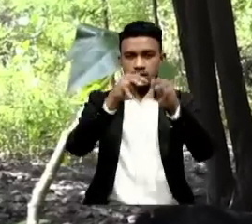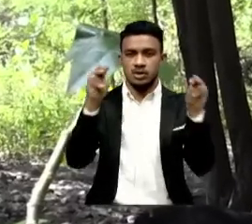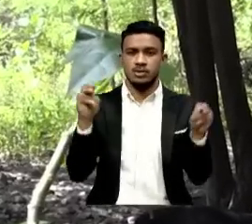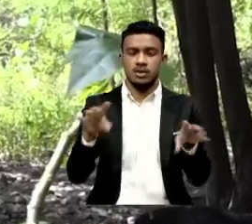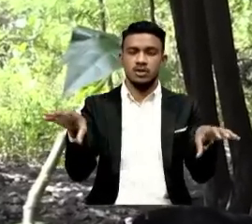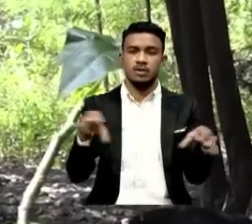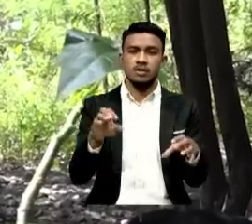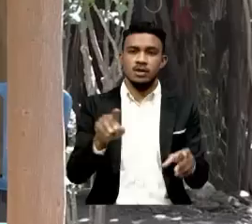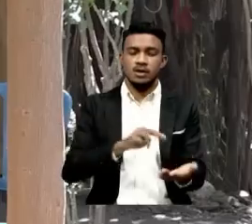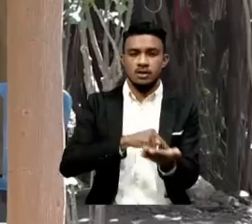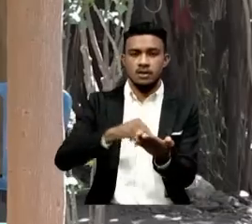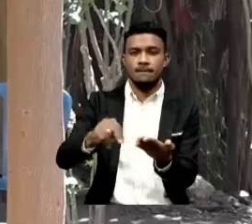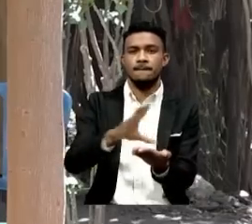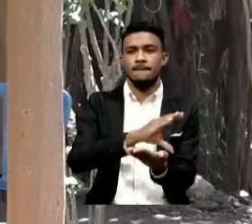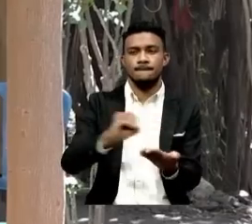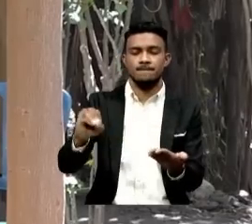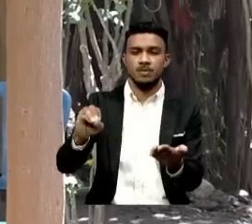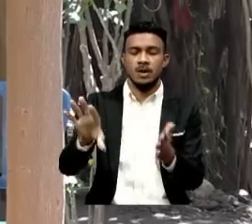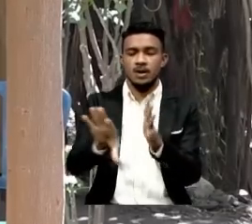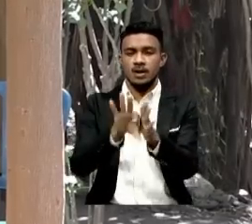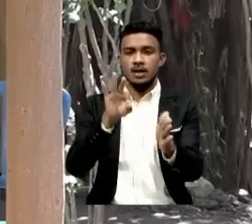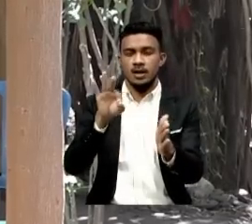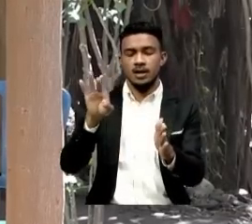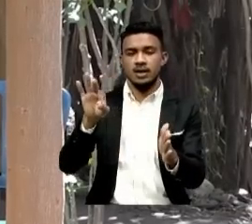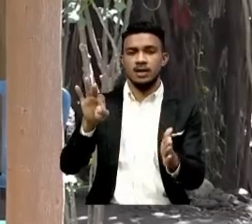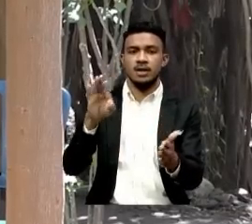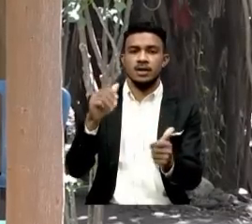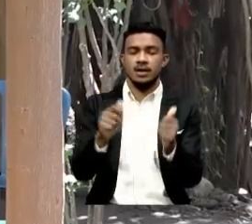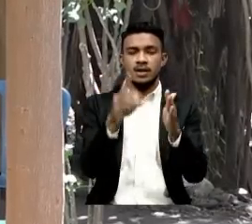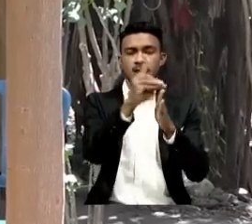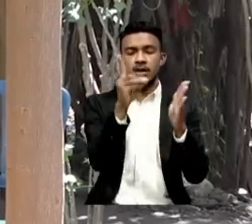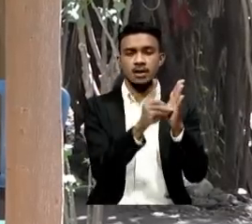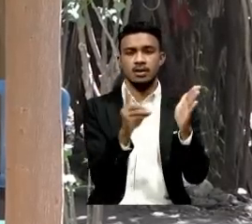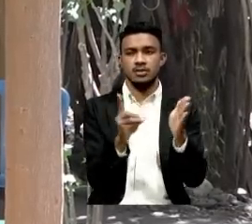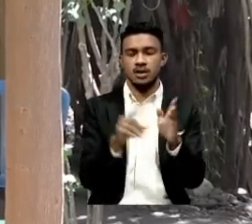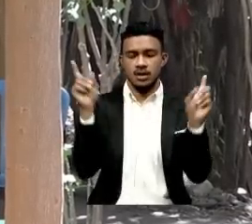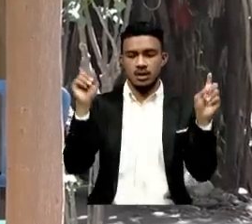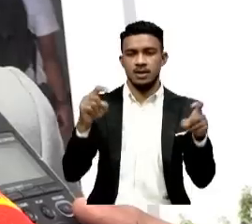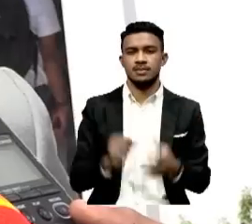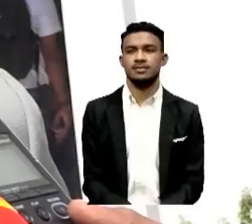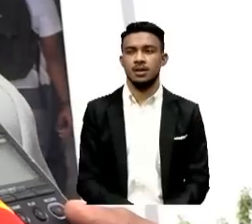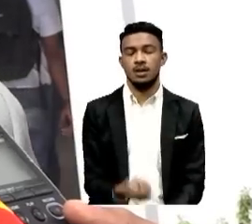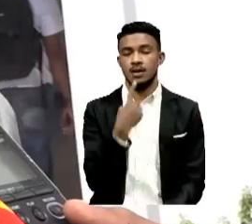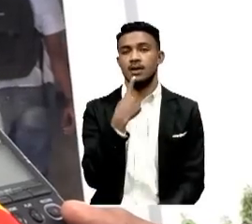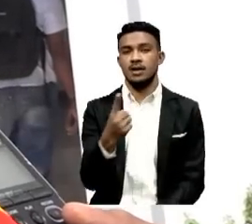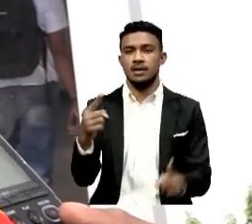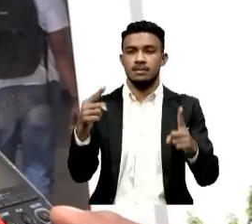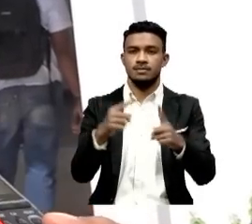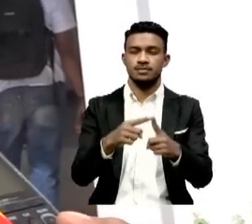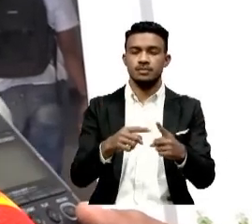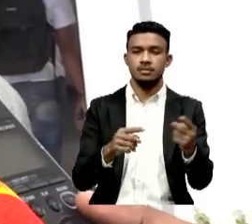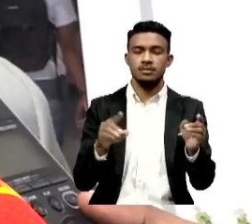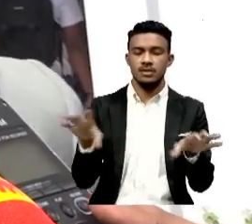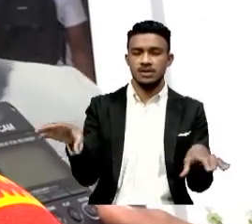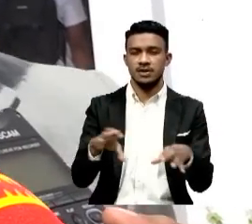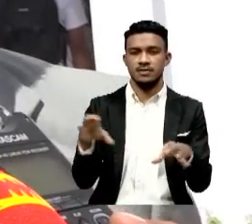processo verificação dados, tamba idane no dar obrigação moral. Kato hata dret kata proseso law normal durante